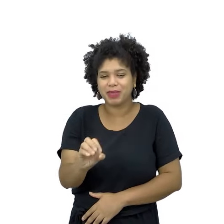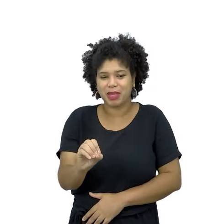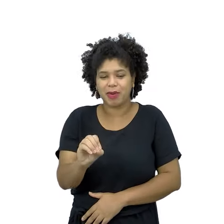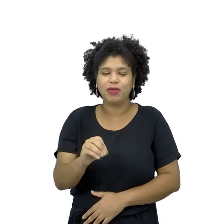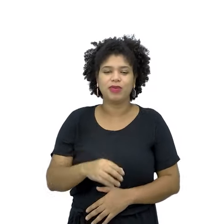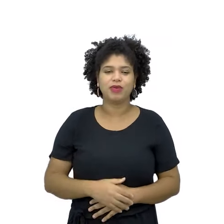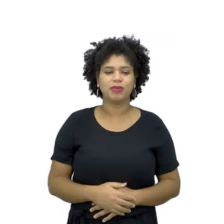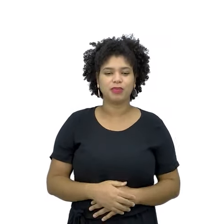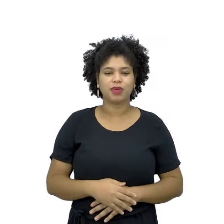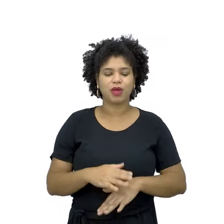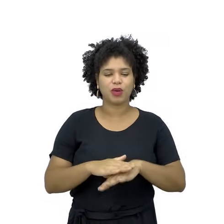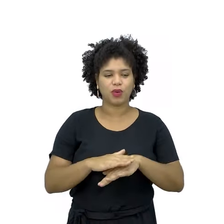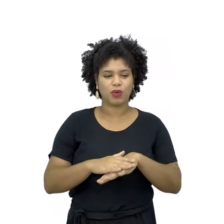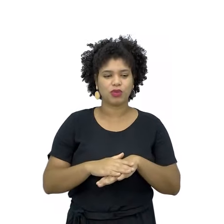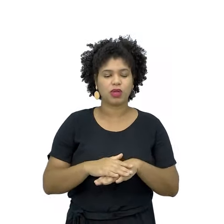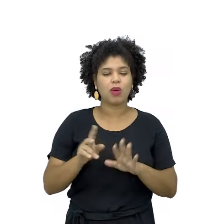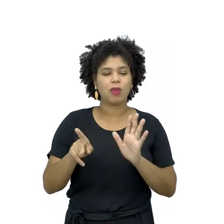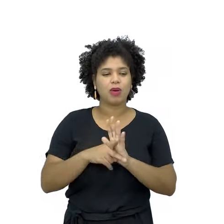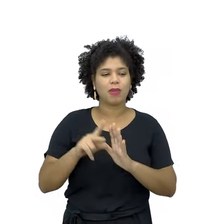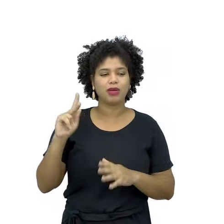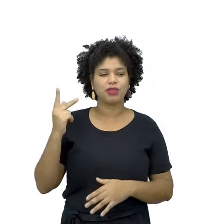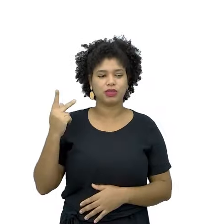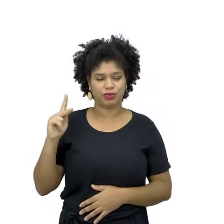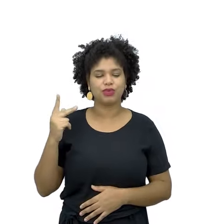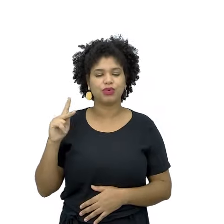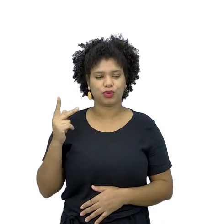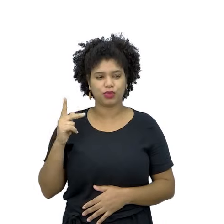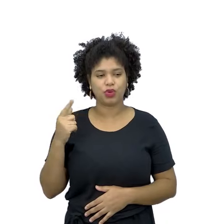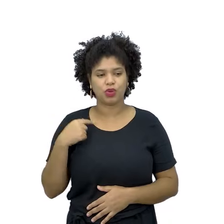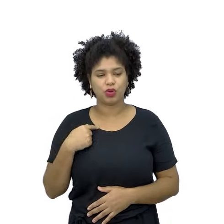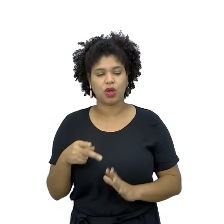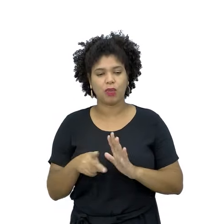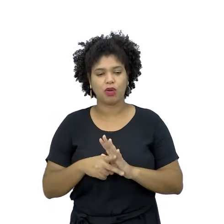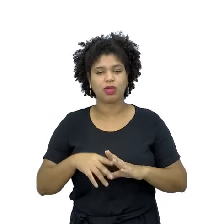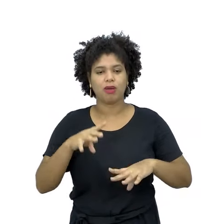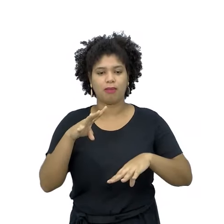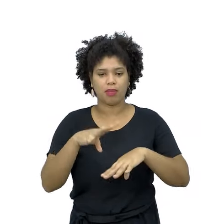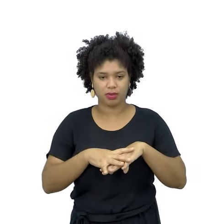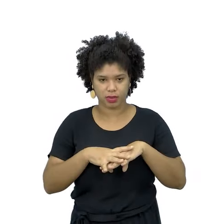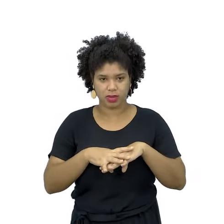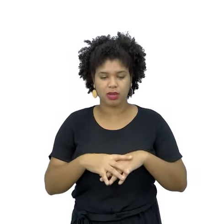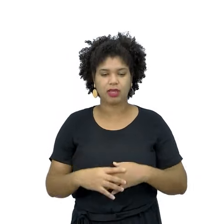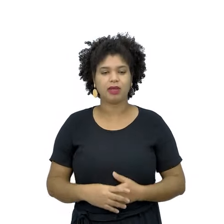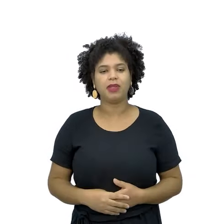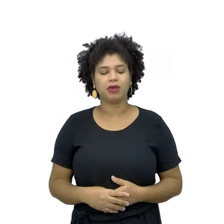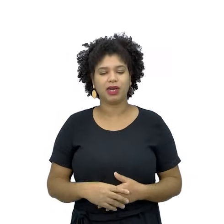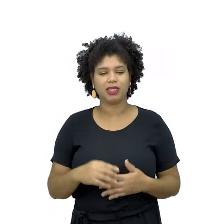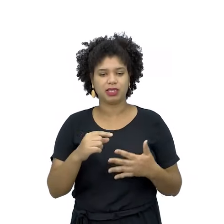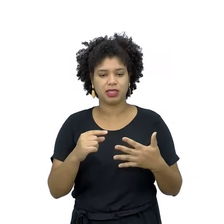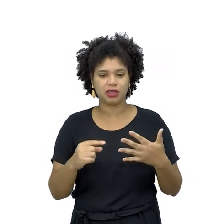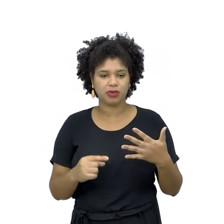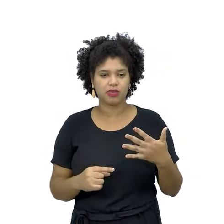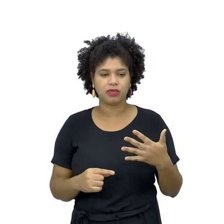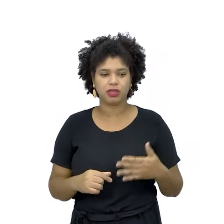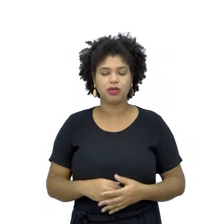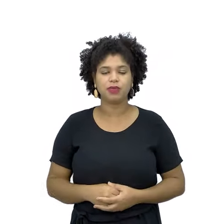vai dizer, olha, tem uma história, pode puxar para a história da matemática, é muito importante as narrativas